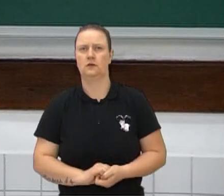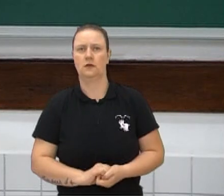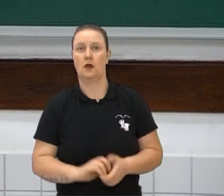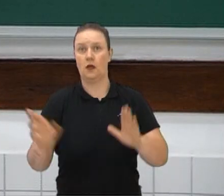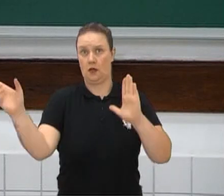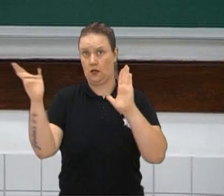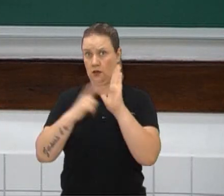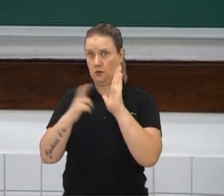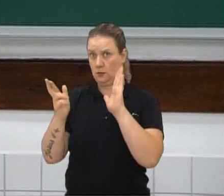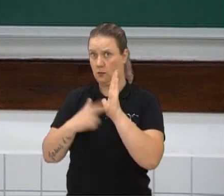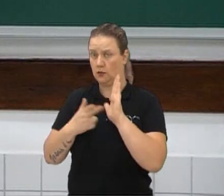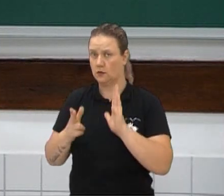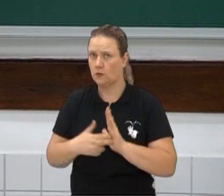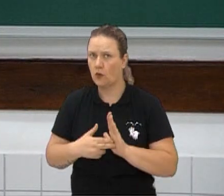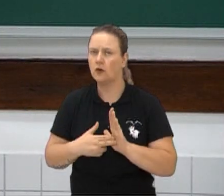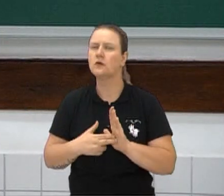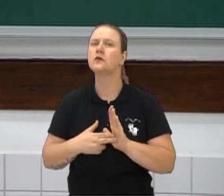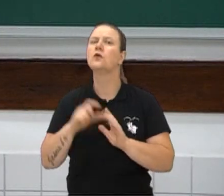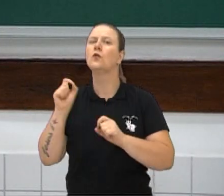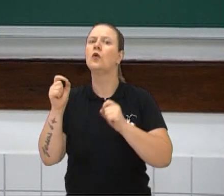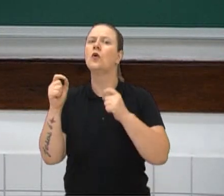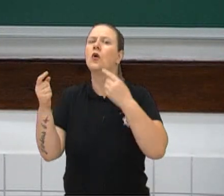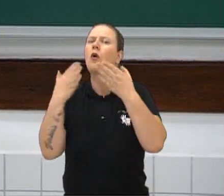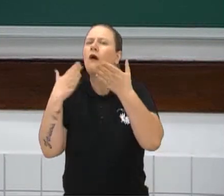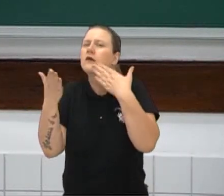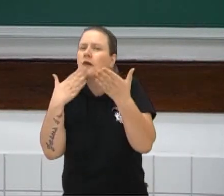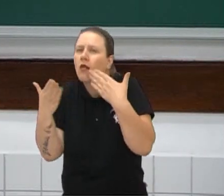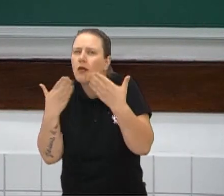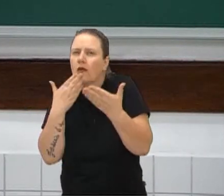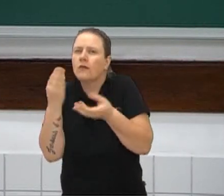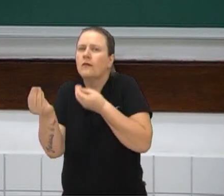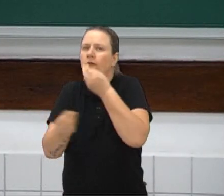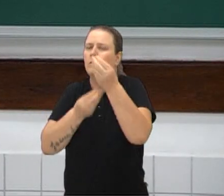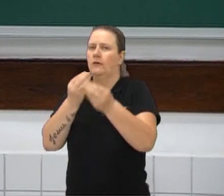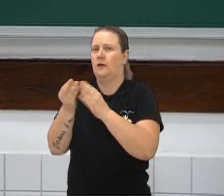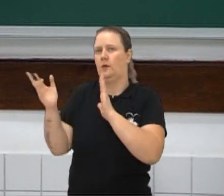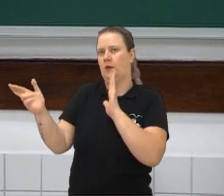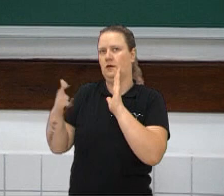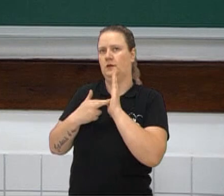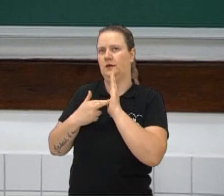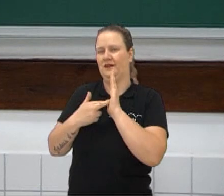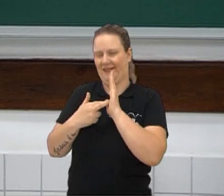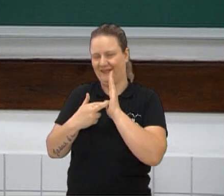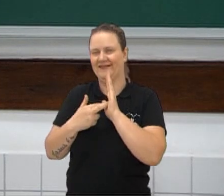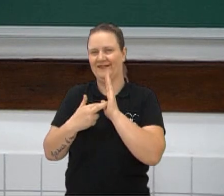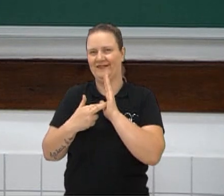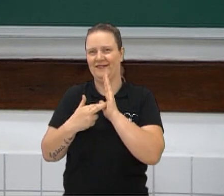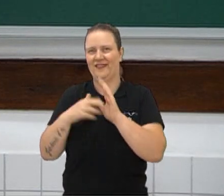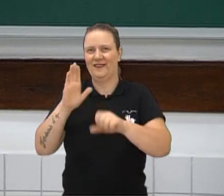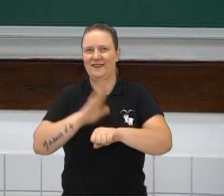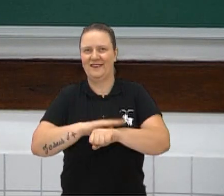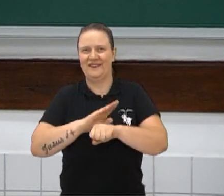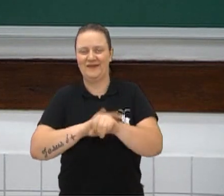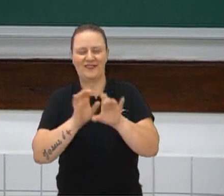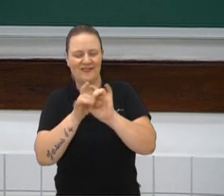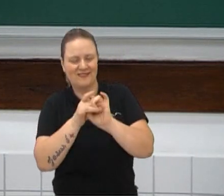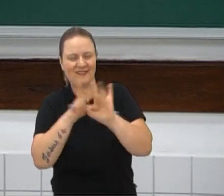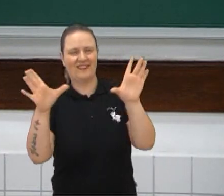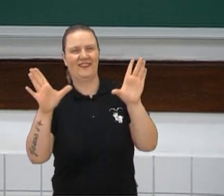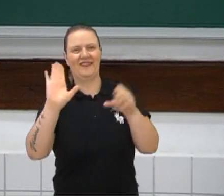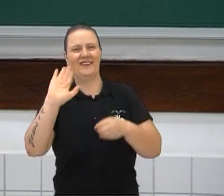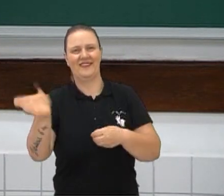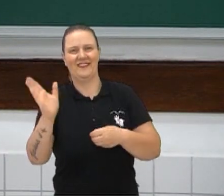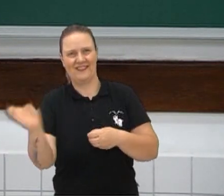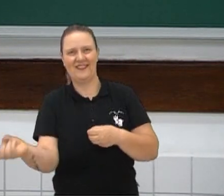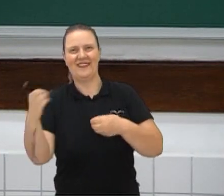conforme o diálogo que a gente viu, né? Vocês já sabem como responder essas expressões. Um tempinho para vocês responderem e a gente